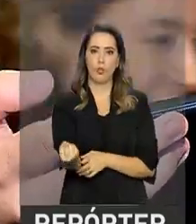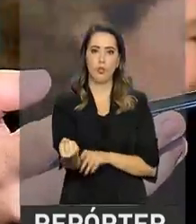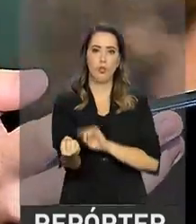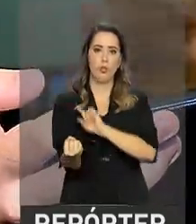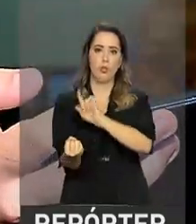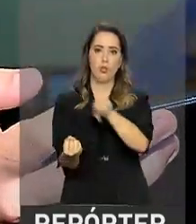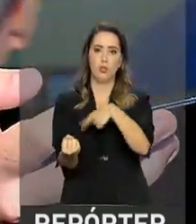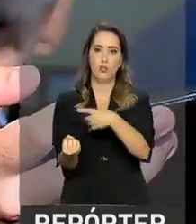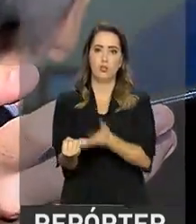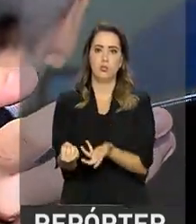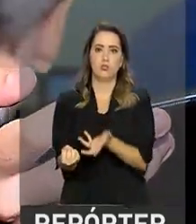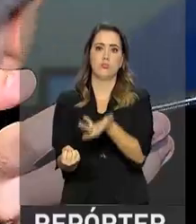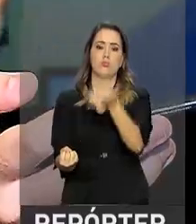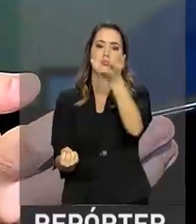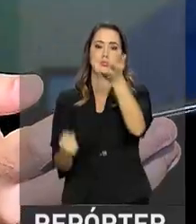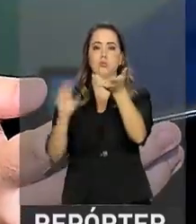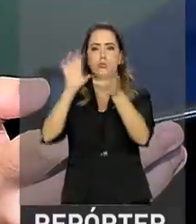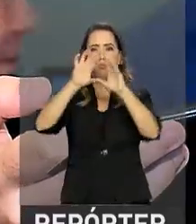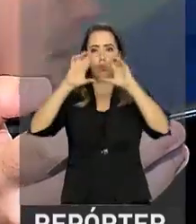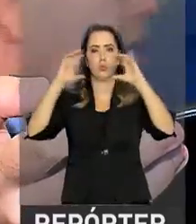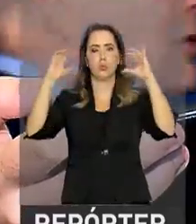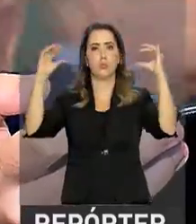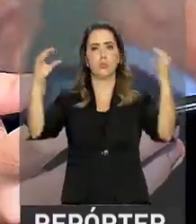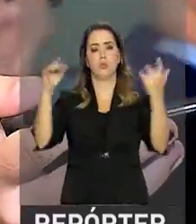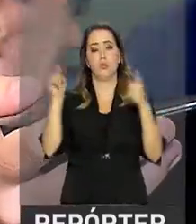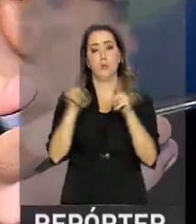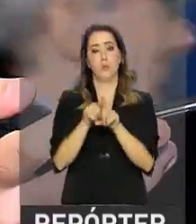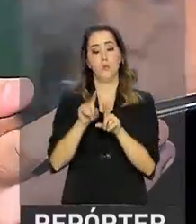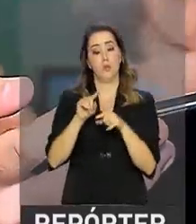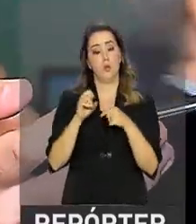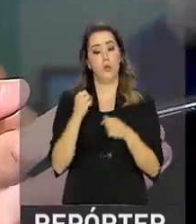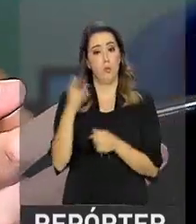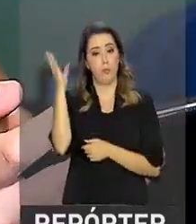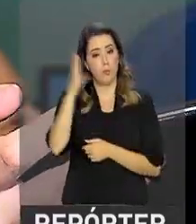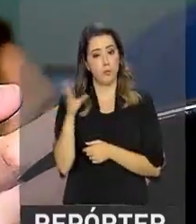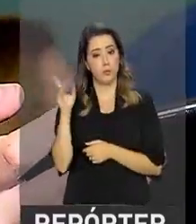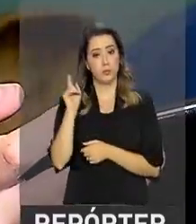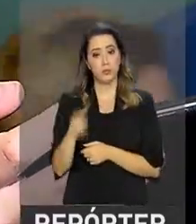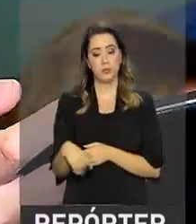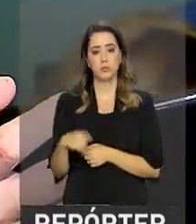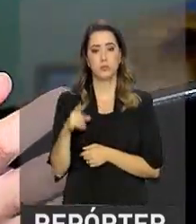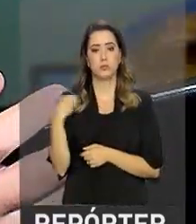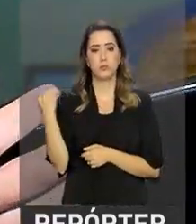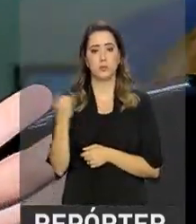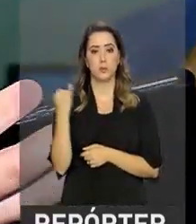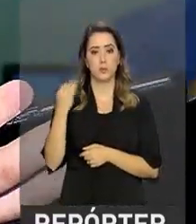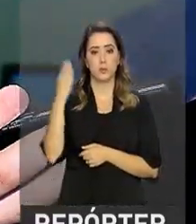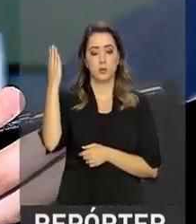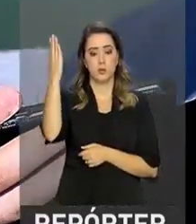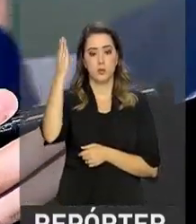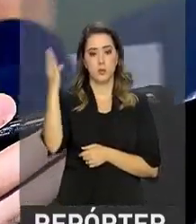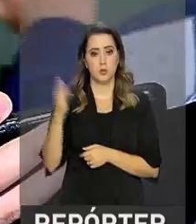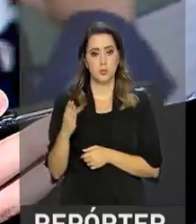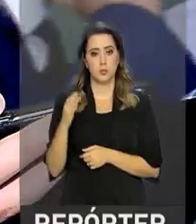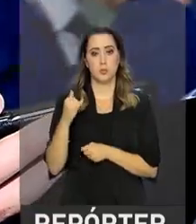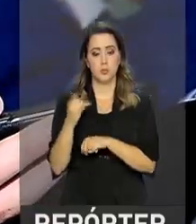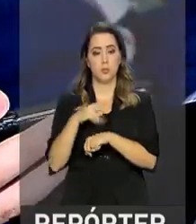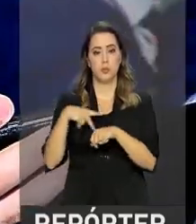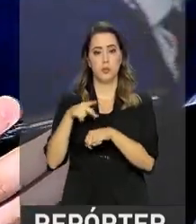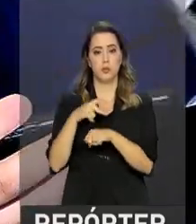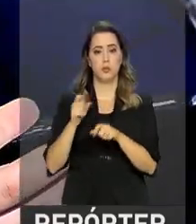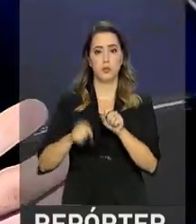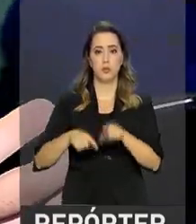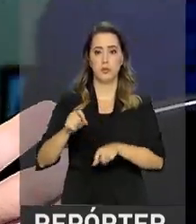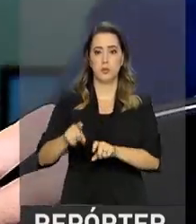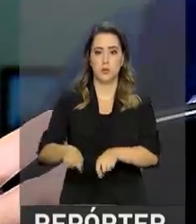e volta para a atmosfera ou vai para os lençóis freáticos. Então, o Brasil é um país que produz muito e que utiliza